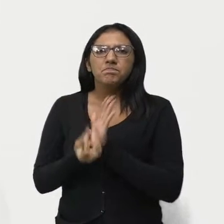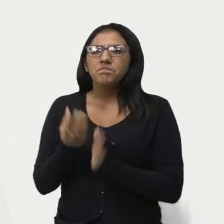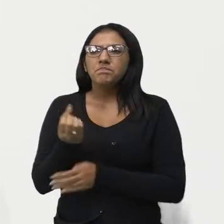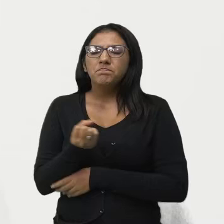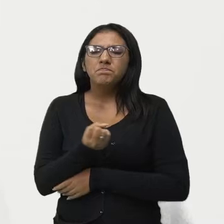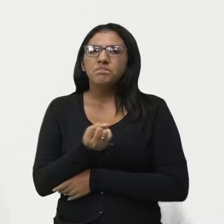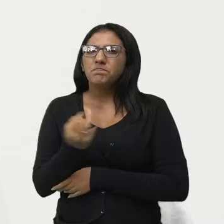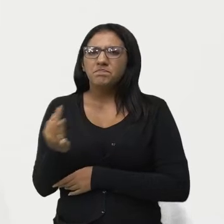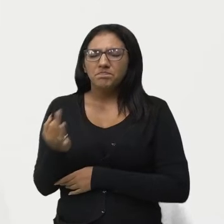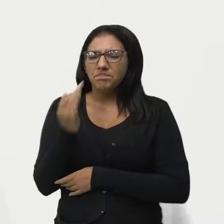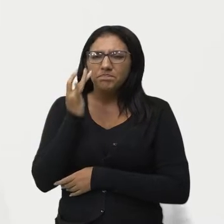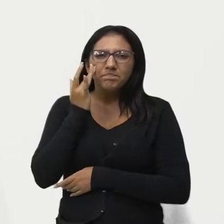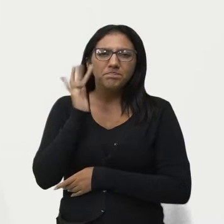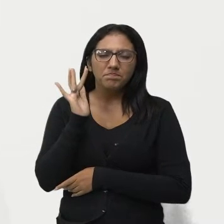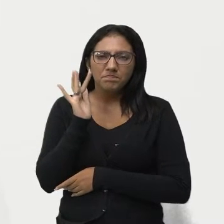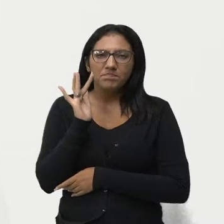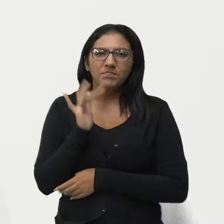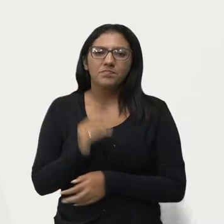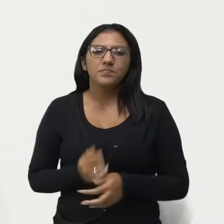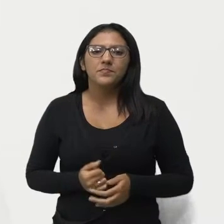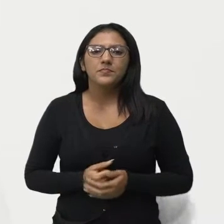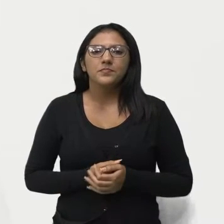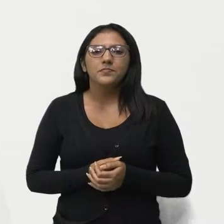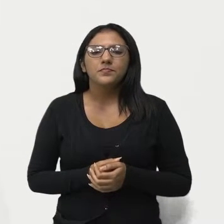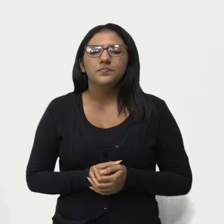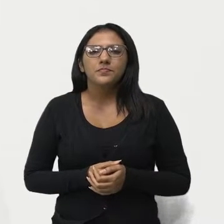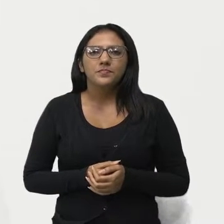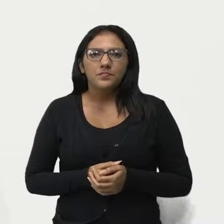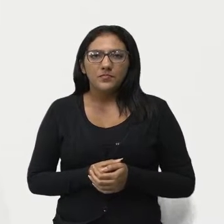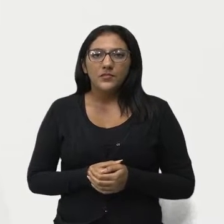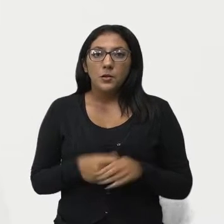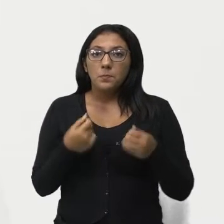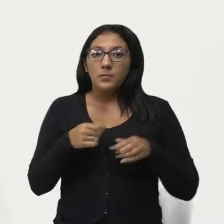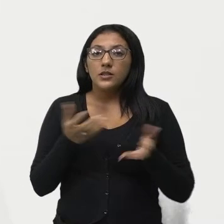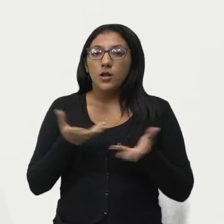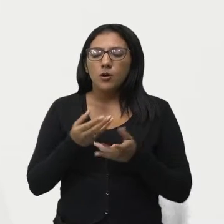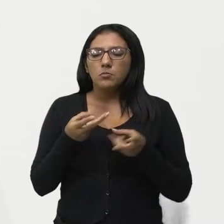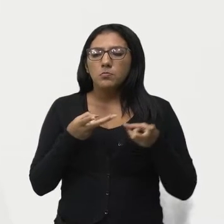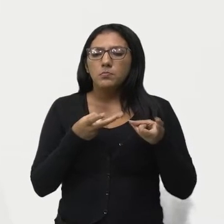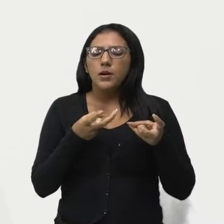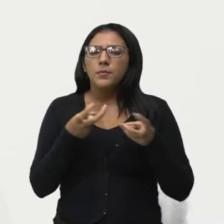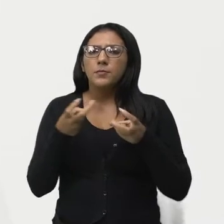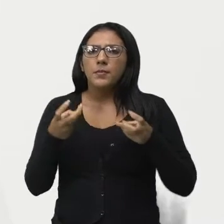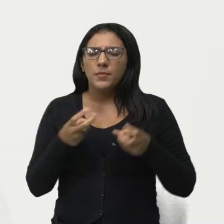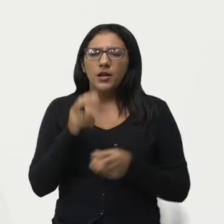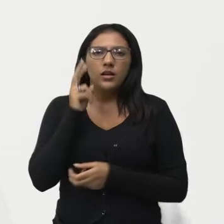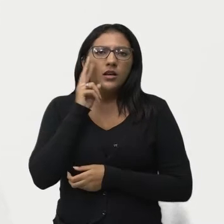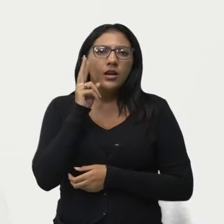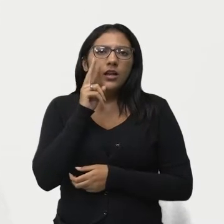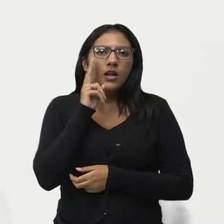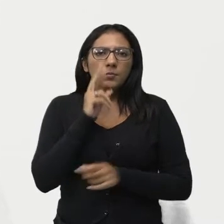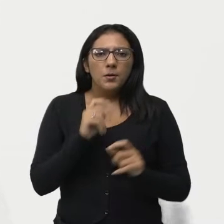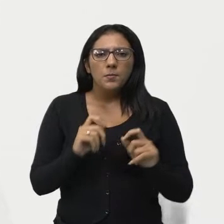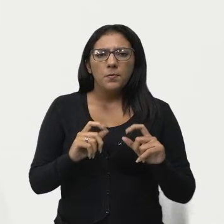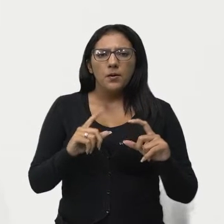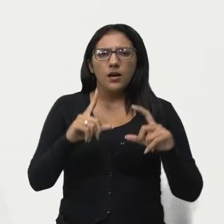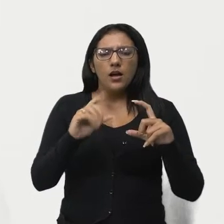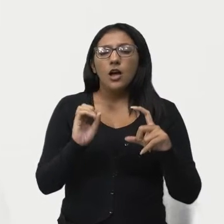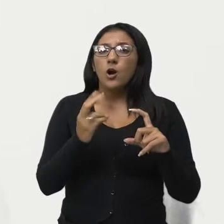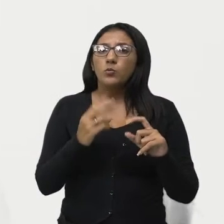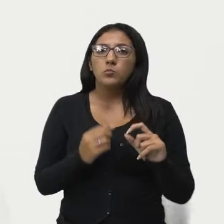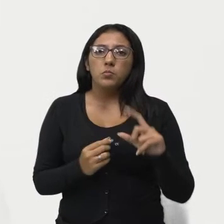serão produzidas. Então, a gente recorre então às nossas grandezas